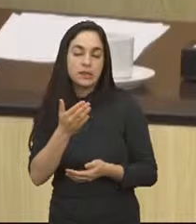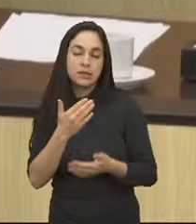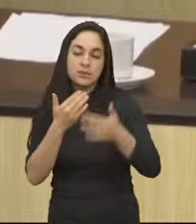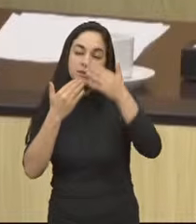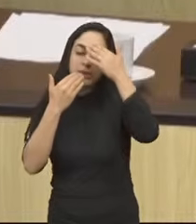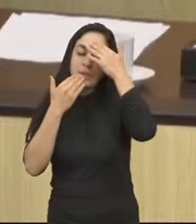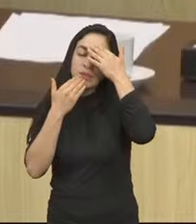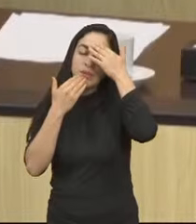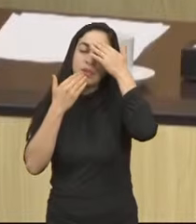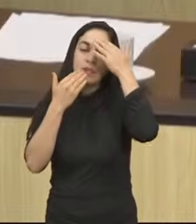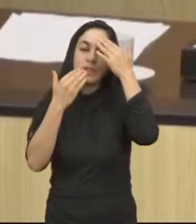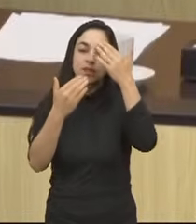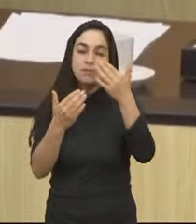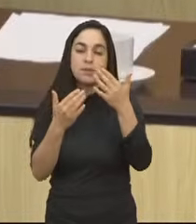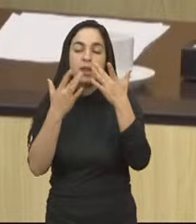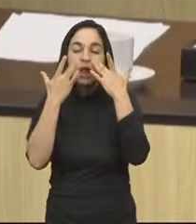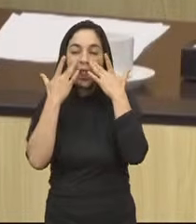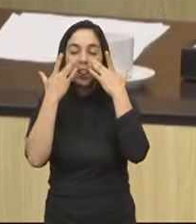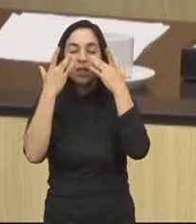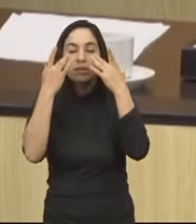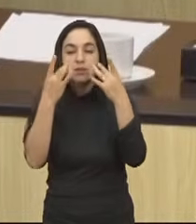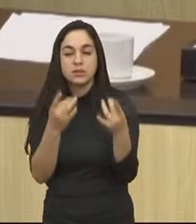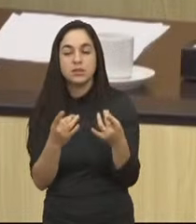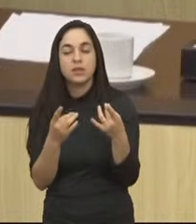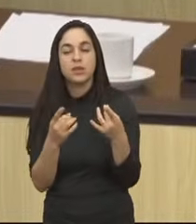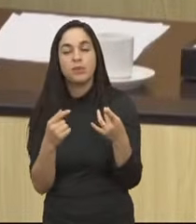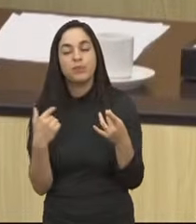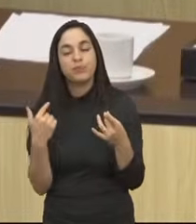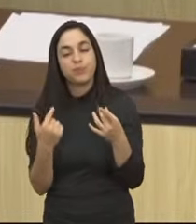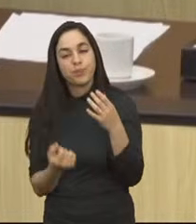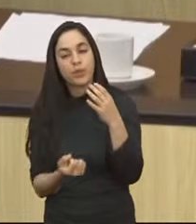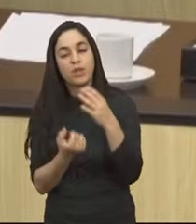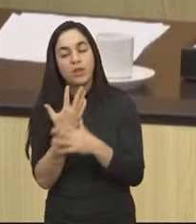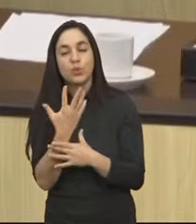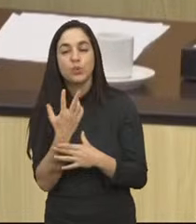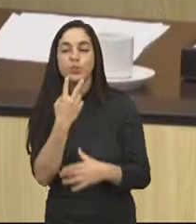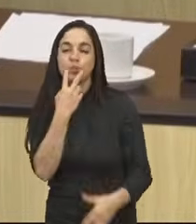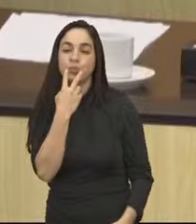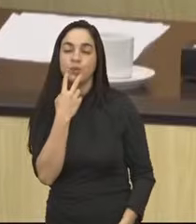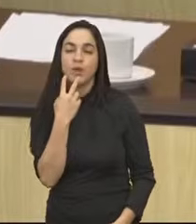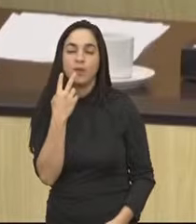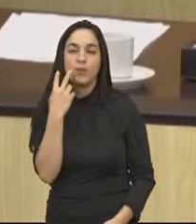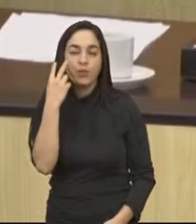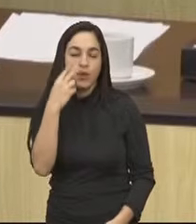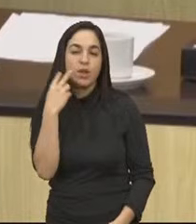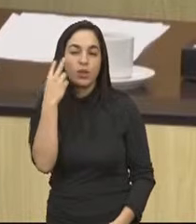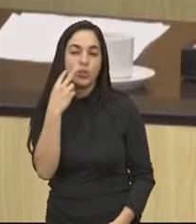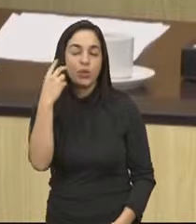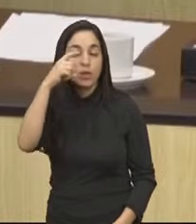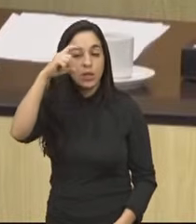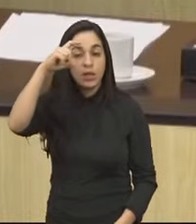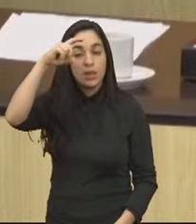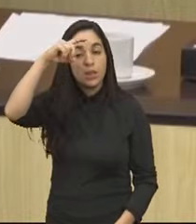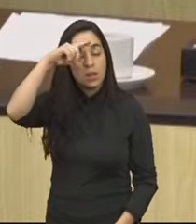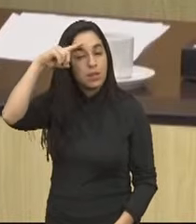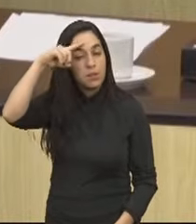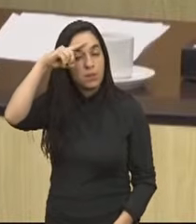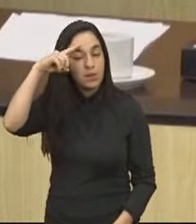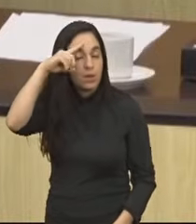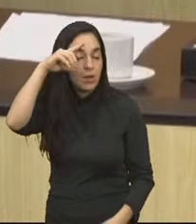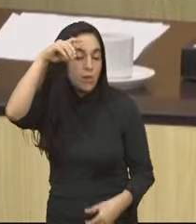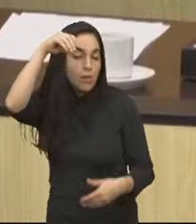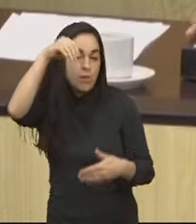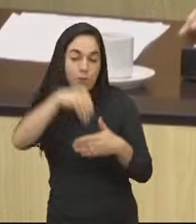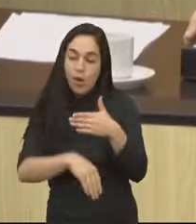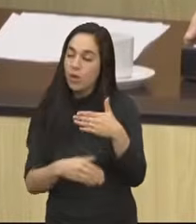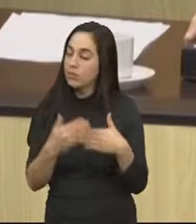antecipando agradecimento pela atenção dispensada, subscrevemos. Autoria, vereador Daniel Mariano, não foi pedido